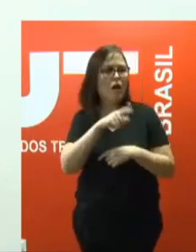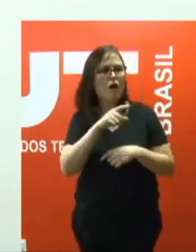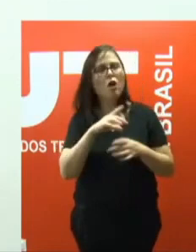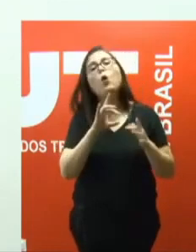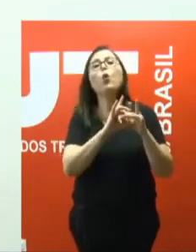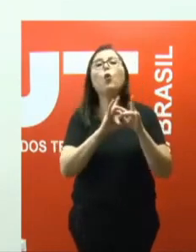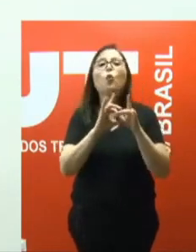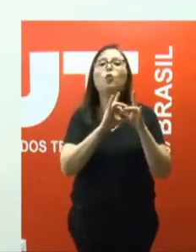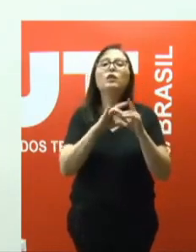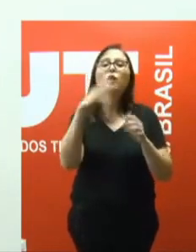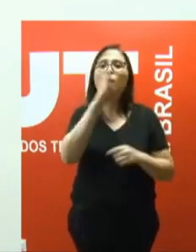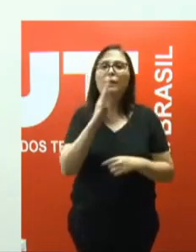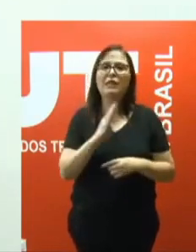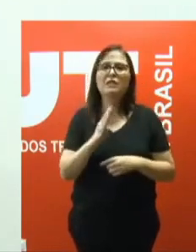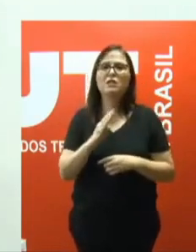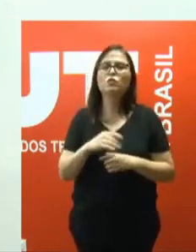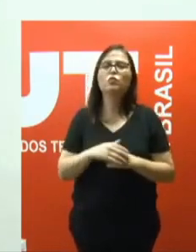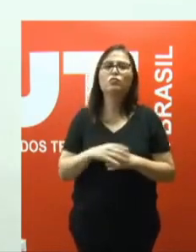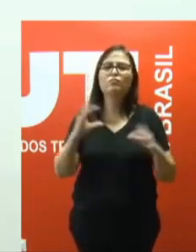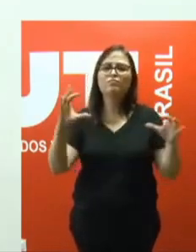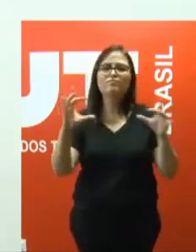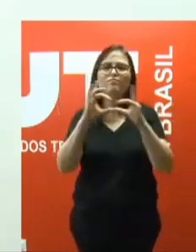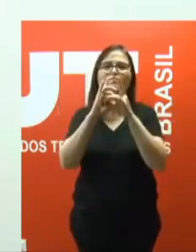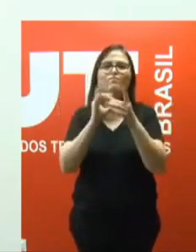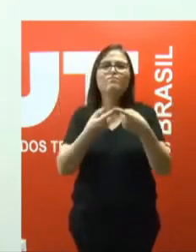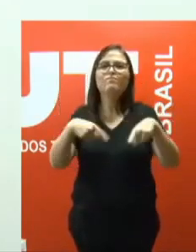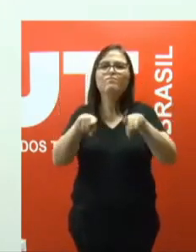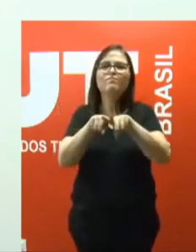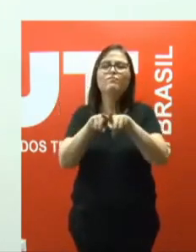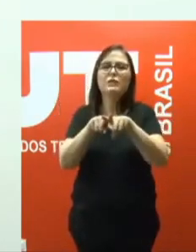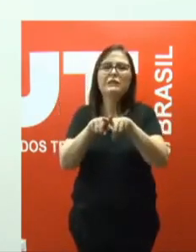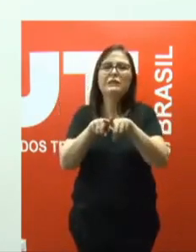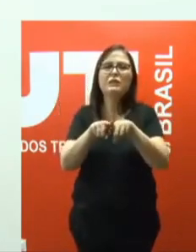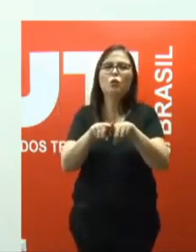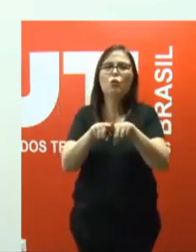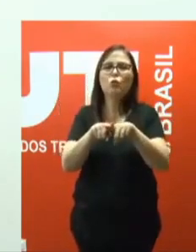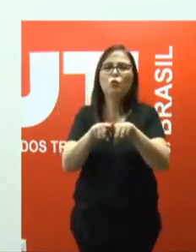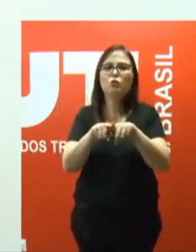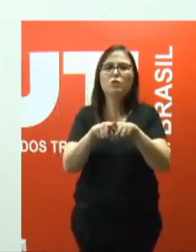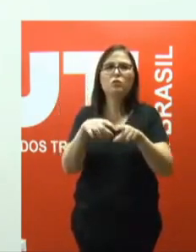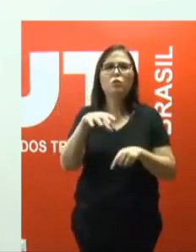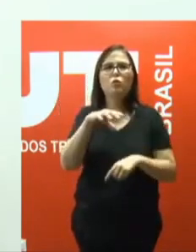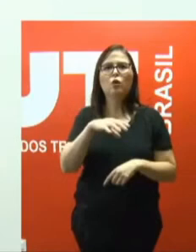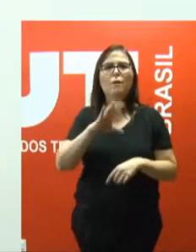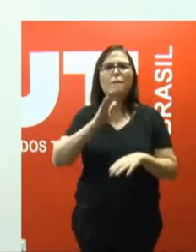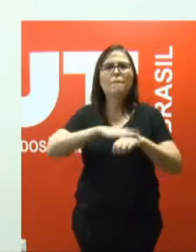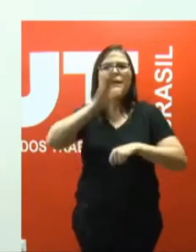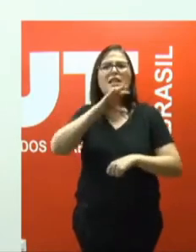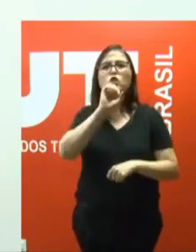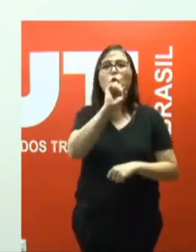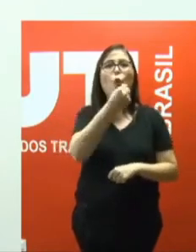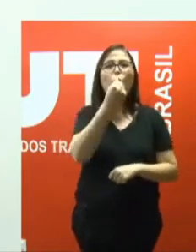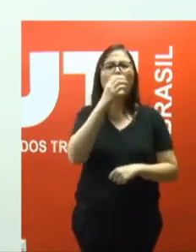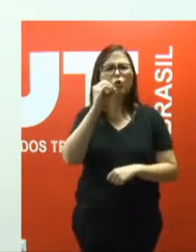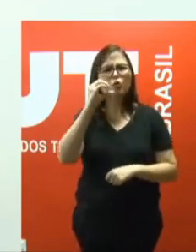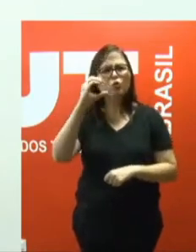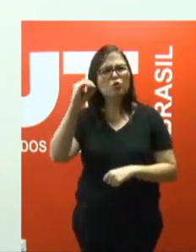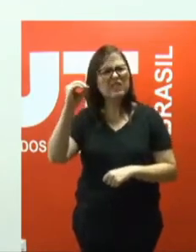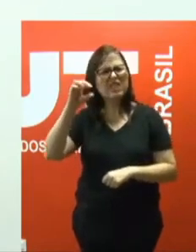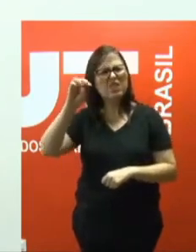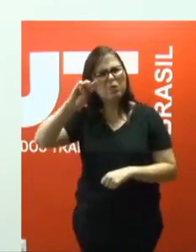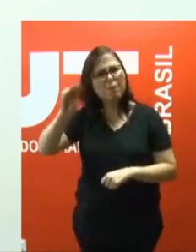Brasil. Sabe? 800 milhões de reais. Sabe? Não é por... O PT também tem muito. O PT